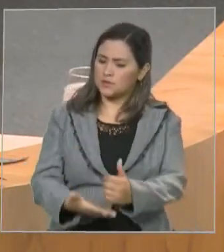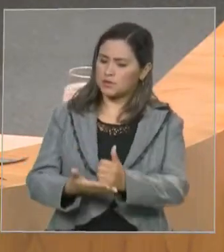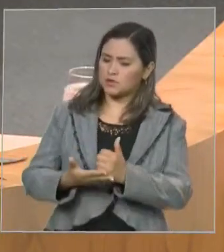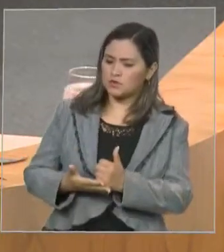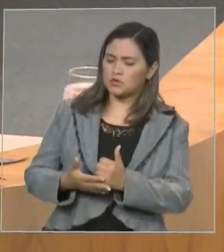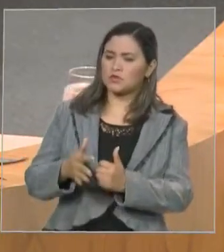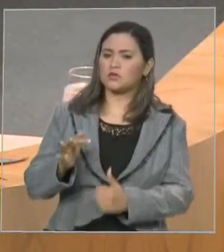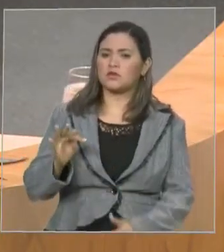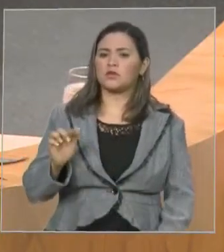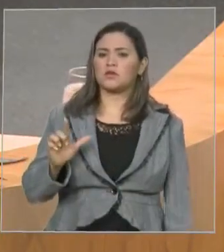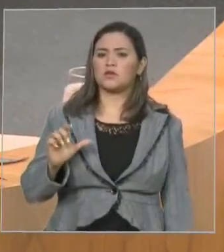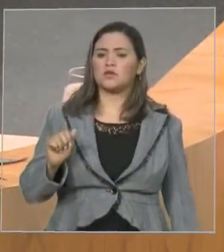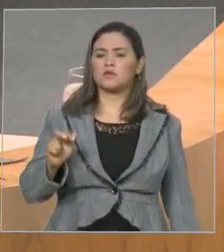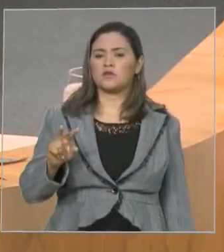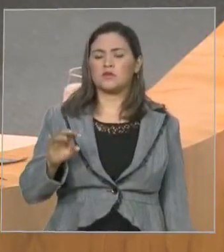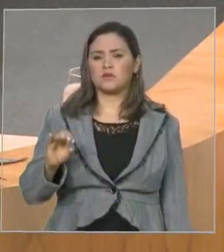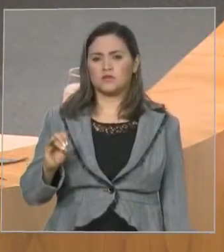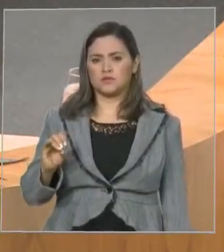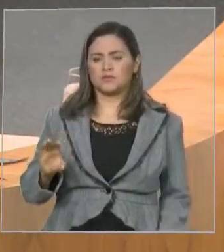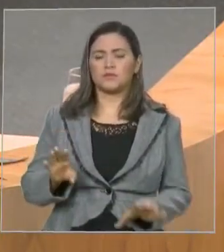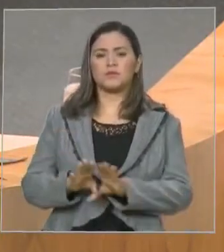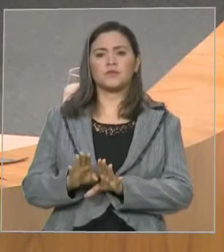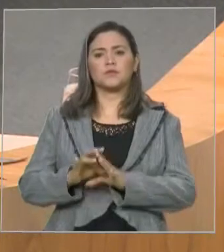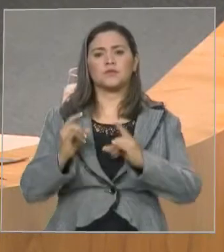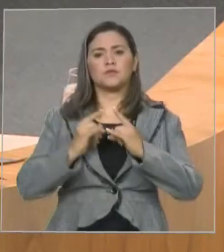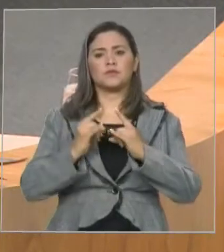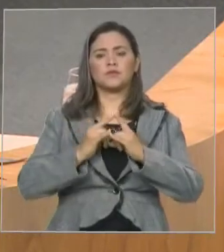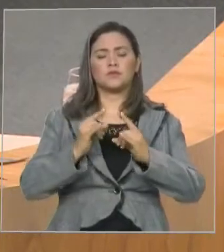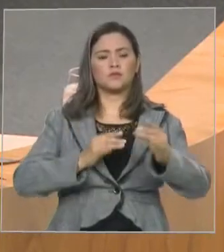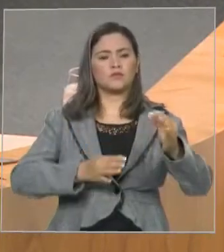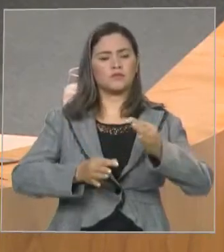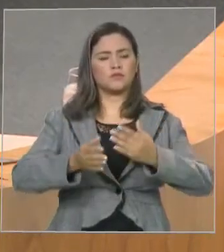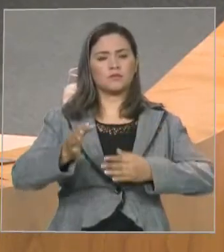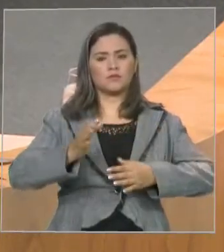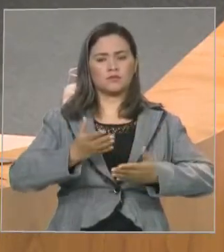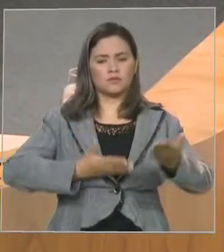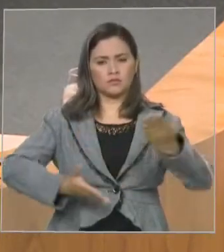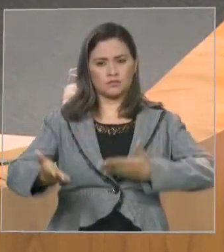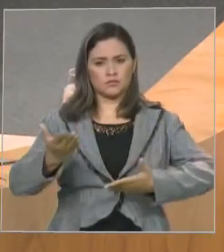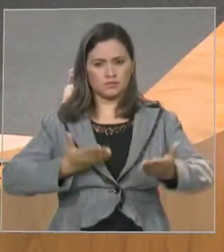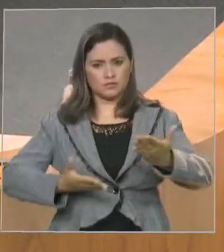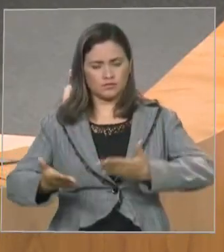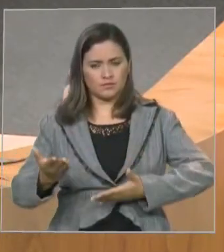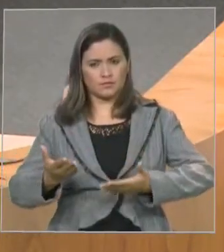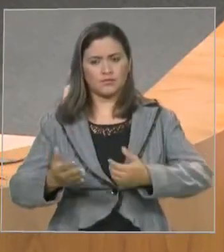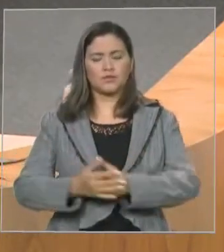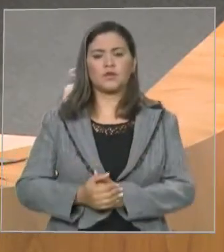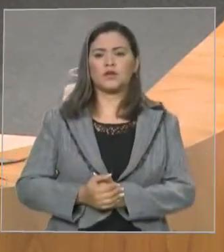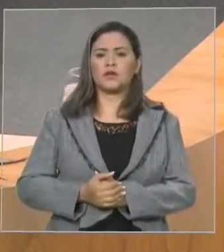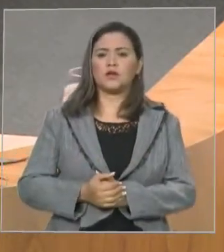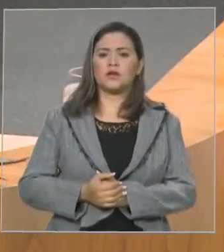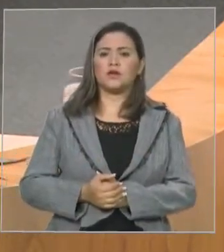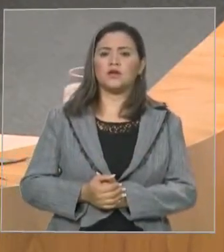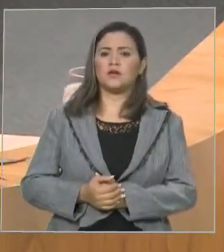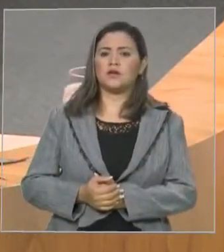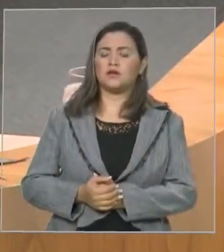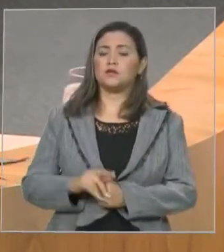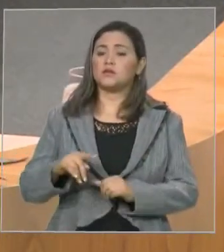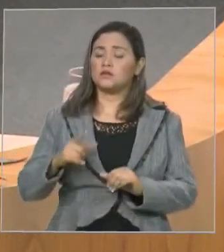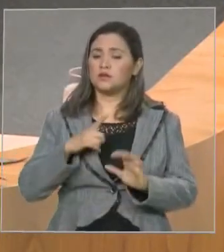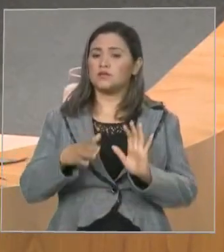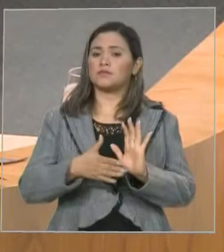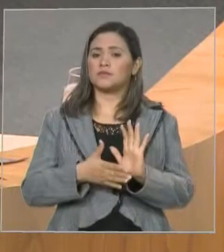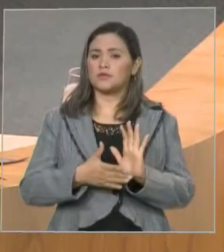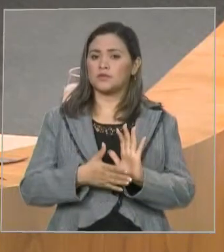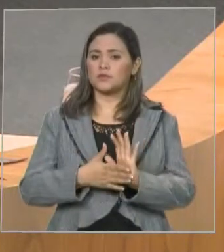a interação das entidades, nós propomos o fortalecimento das polícias no que se refere às promoções, é a valorização das polícias. Estes